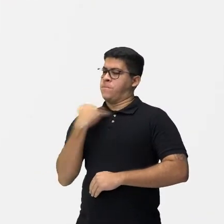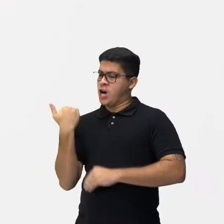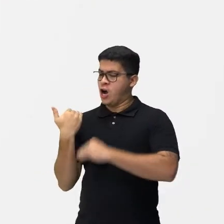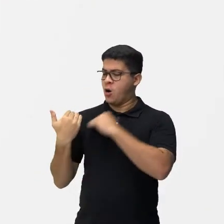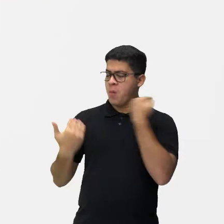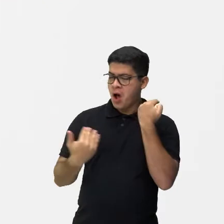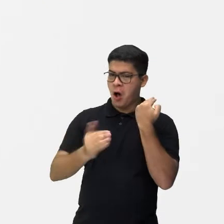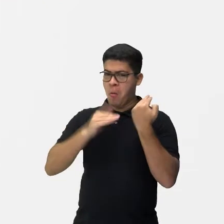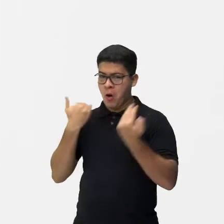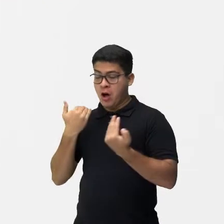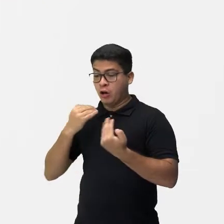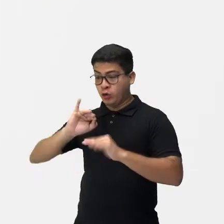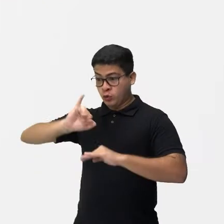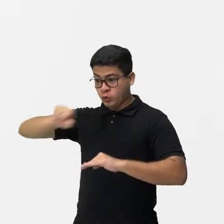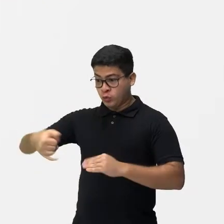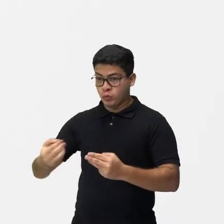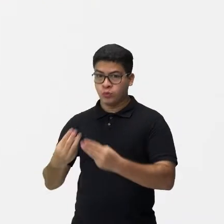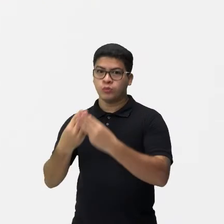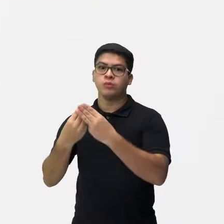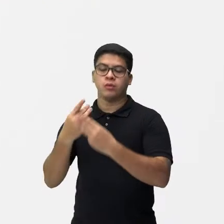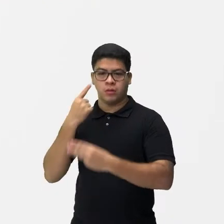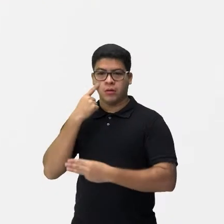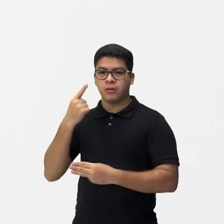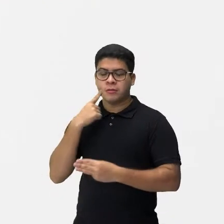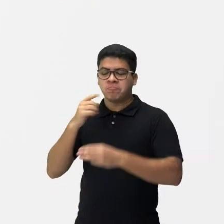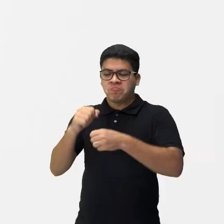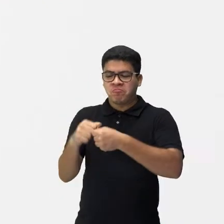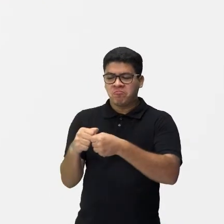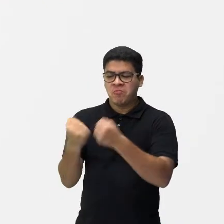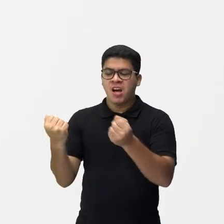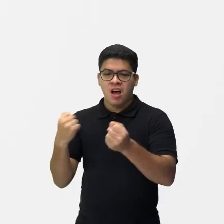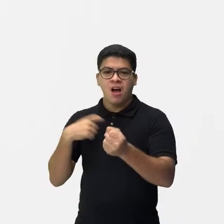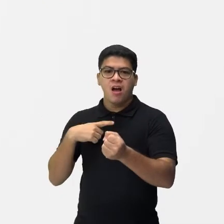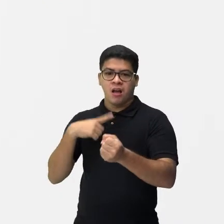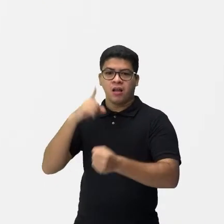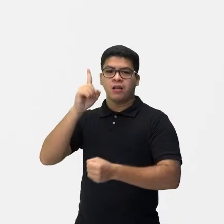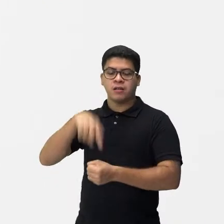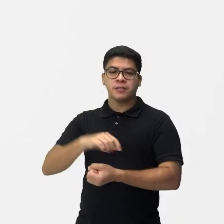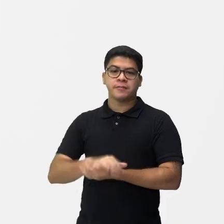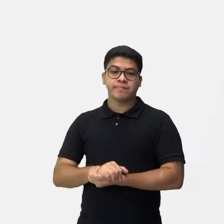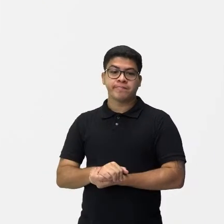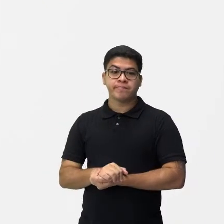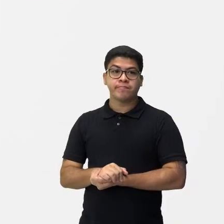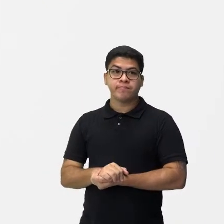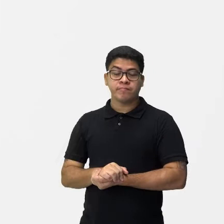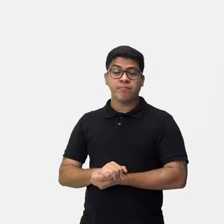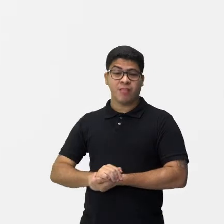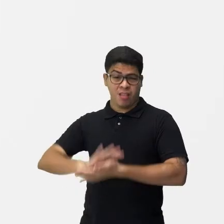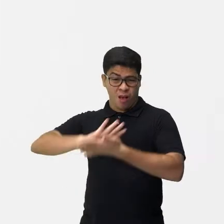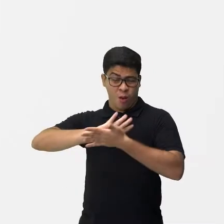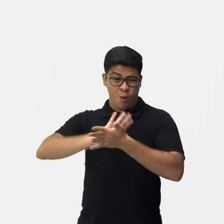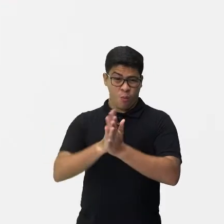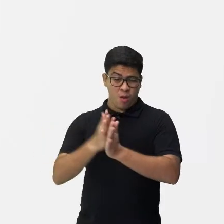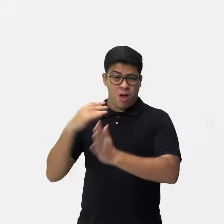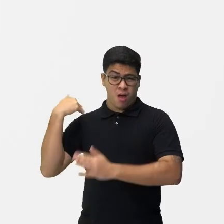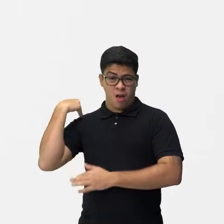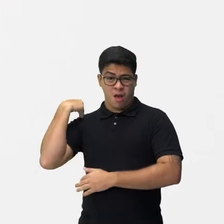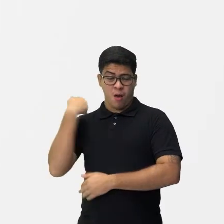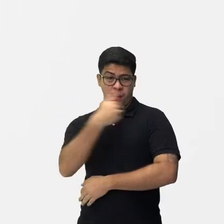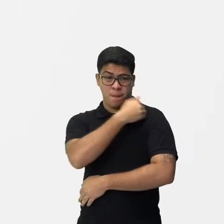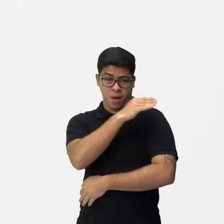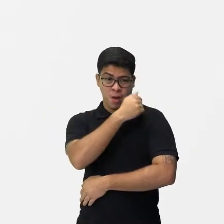morte dos judeus. Uma ferida aberta na história da humanidade, certo, gente? Que mostra pra gente que o preconceito é